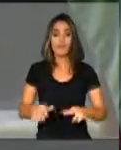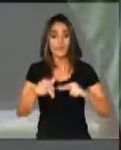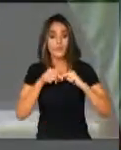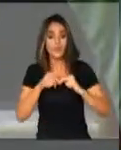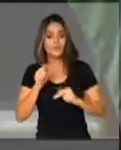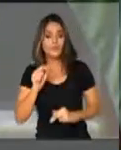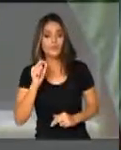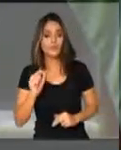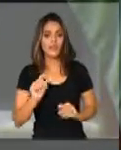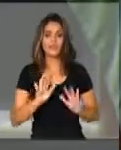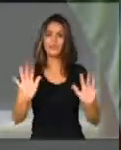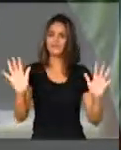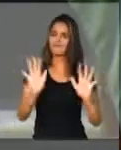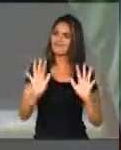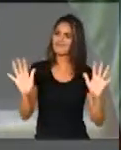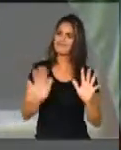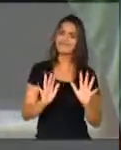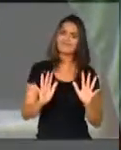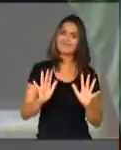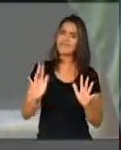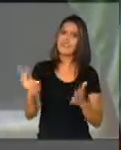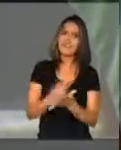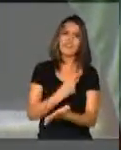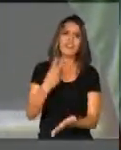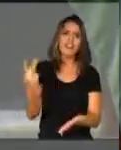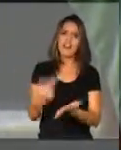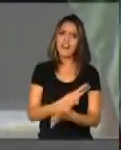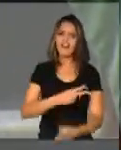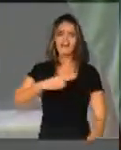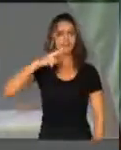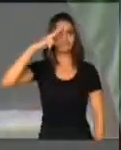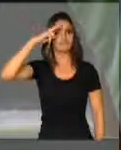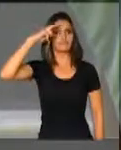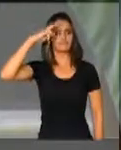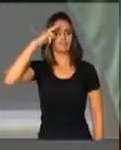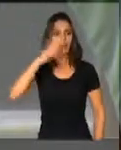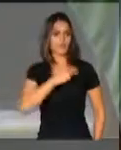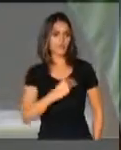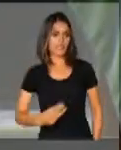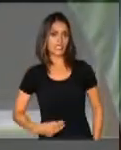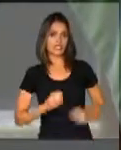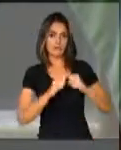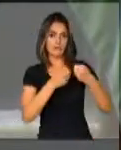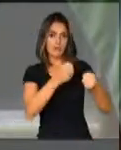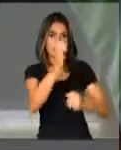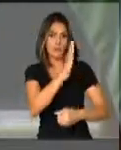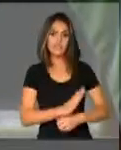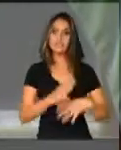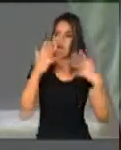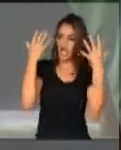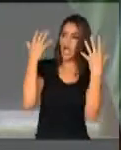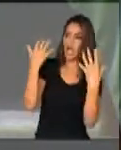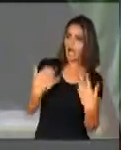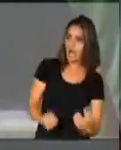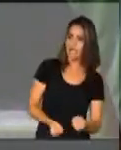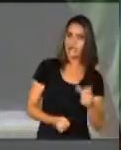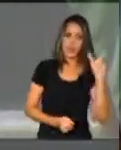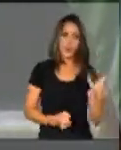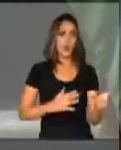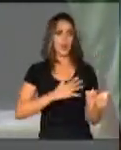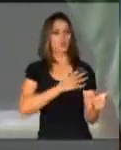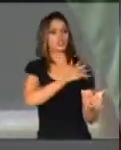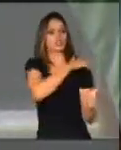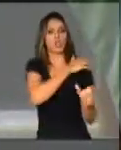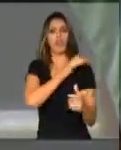lastimo que as Forças Armadas e o ministro da Defesa do Brasil tenha aquecido a que um